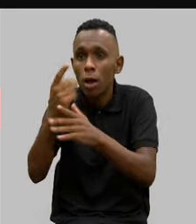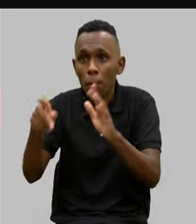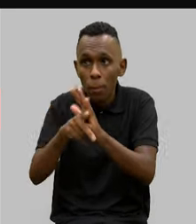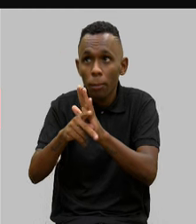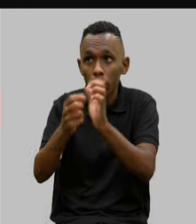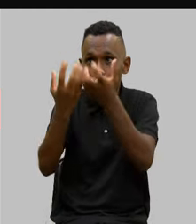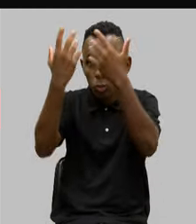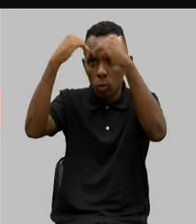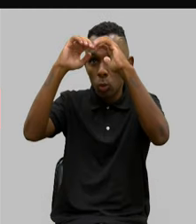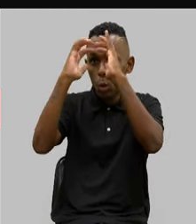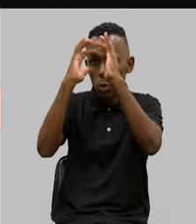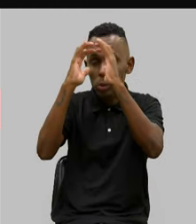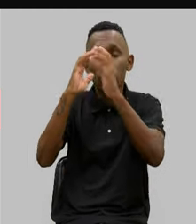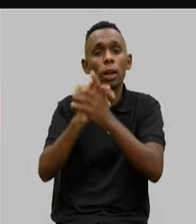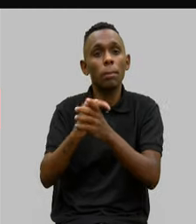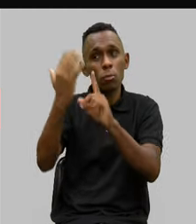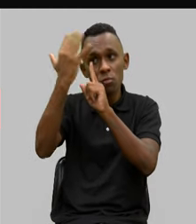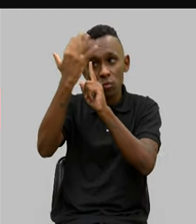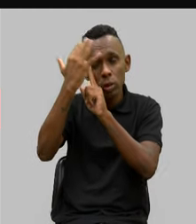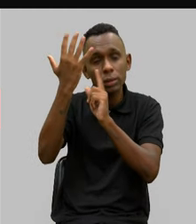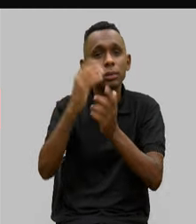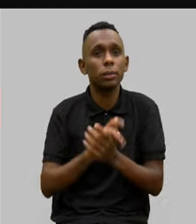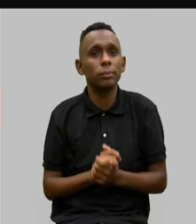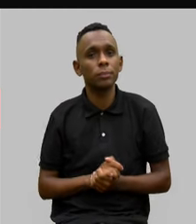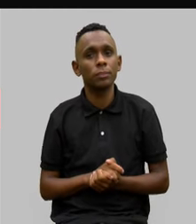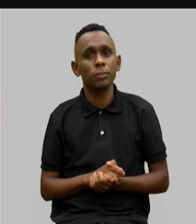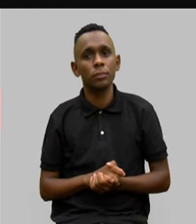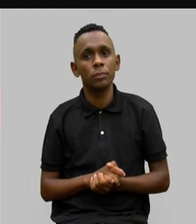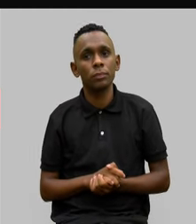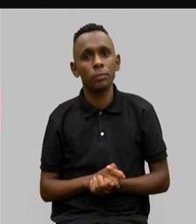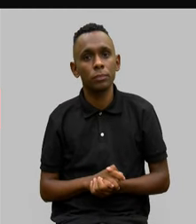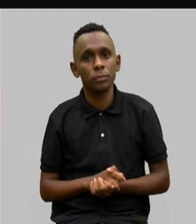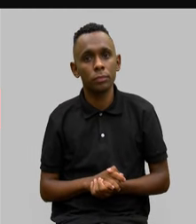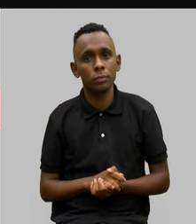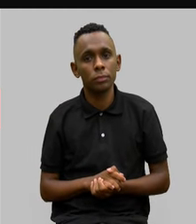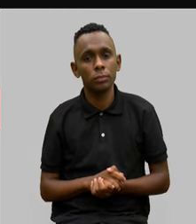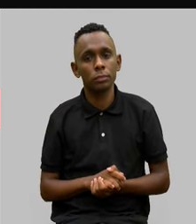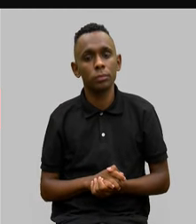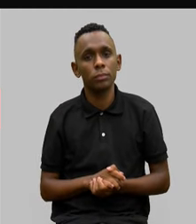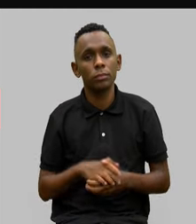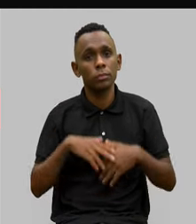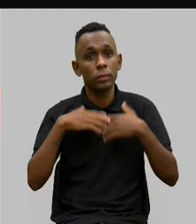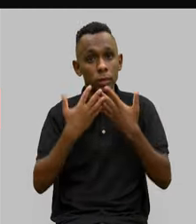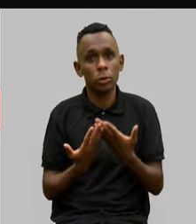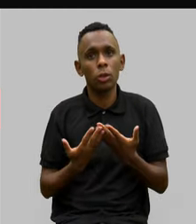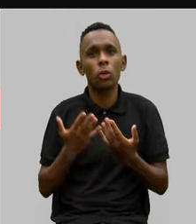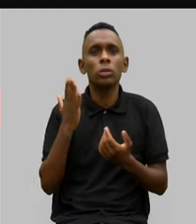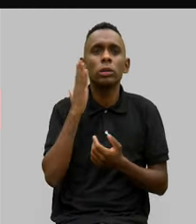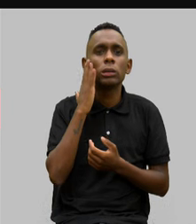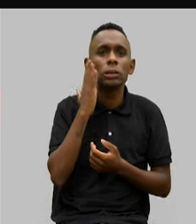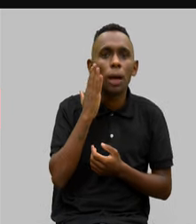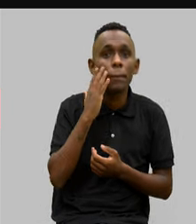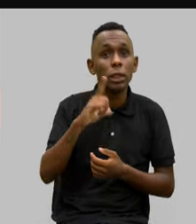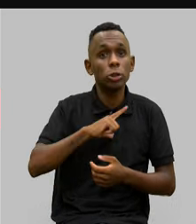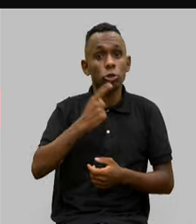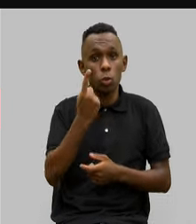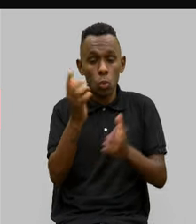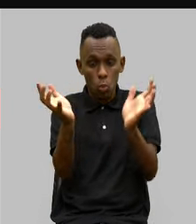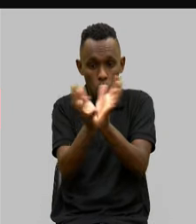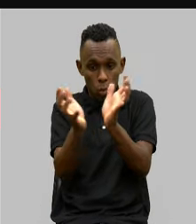central aí o próximo slide por favor eh eu por aí eu fiquei sabendo que tinha um grupo